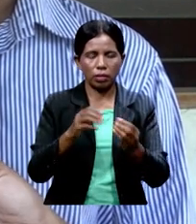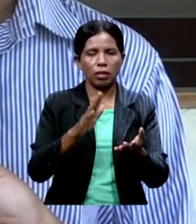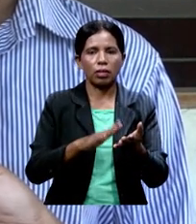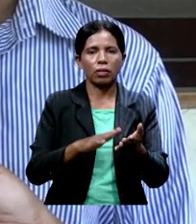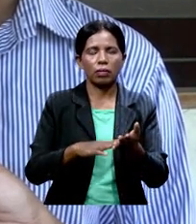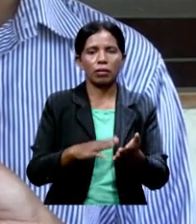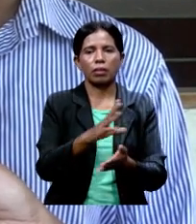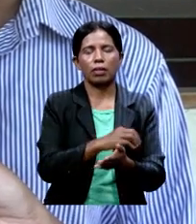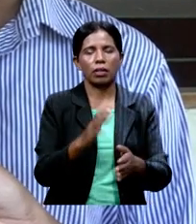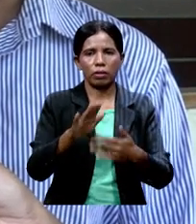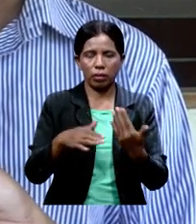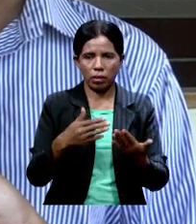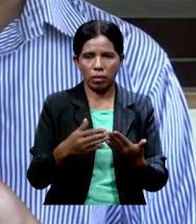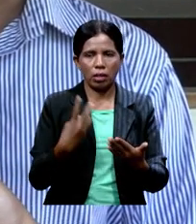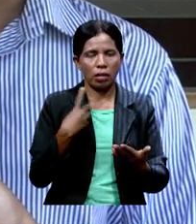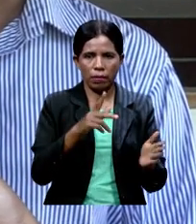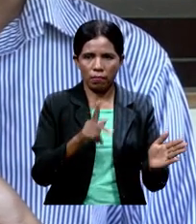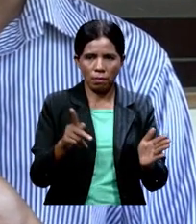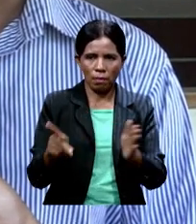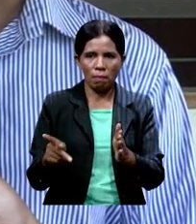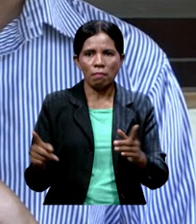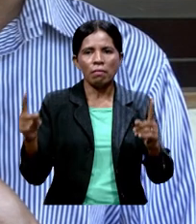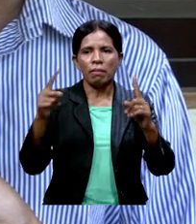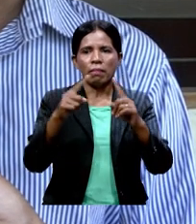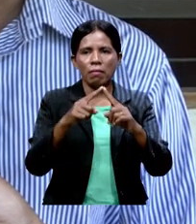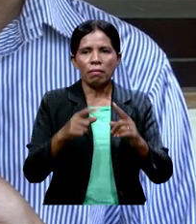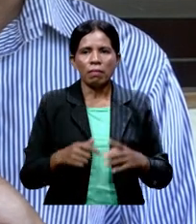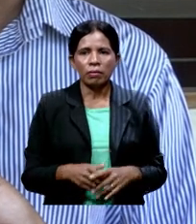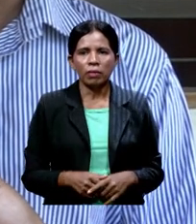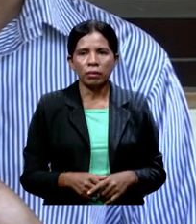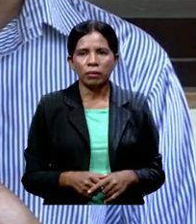Vocacional. A gente plano para atuar o